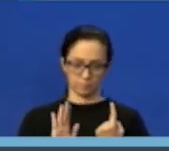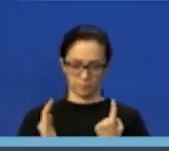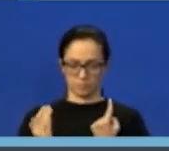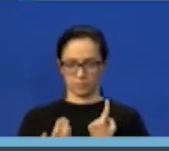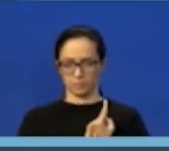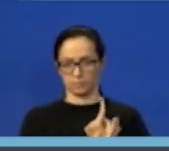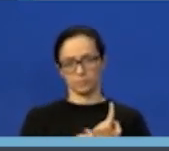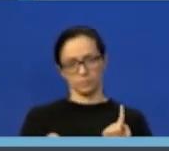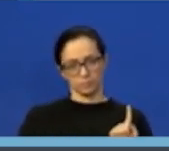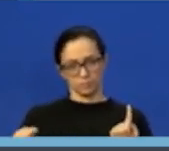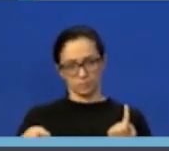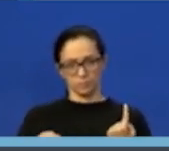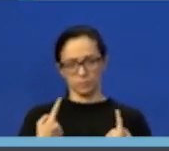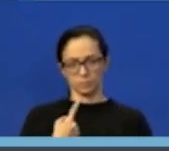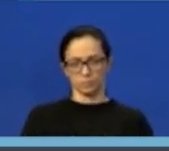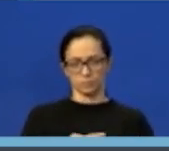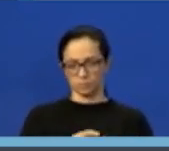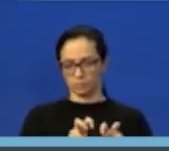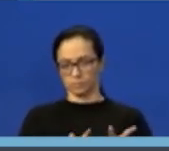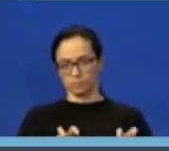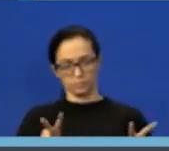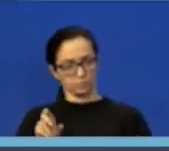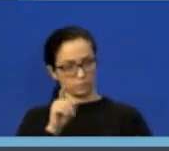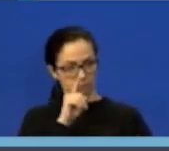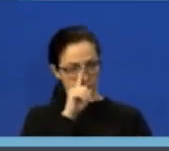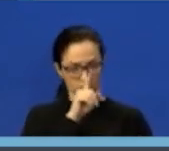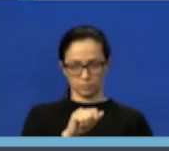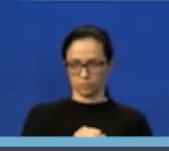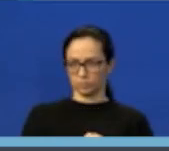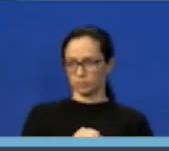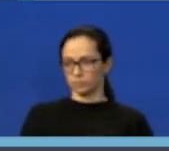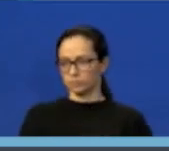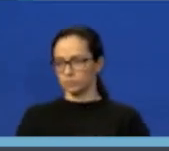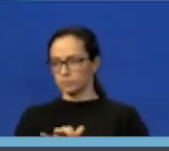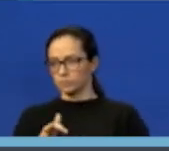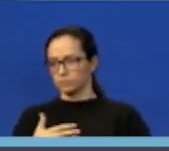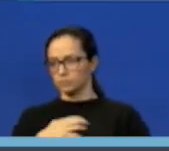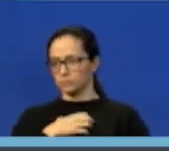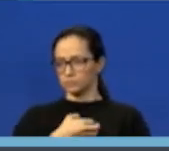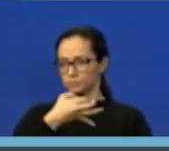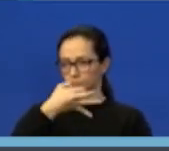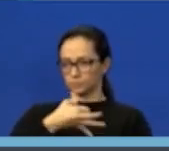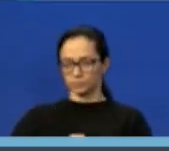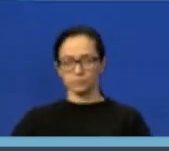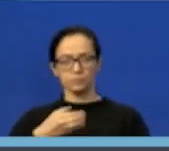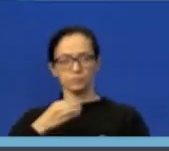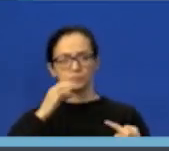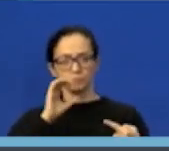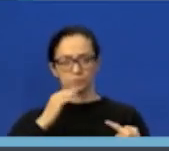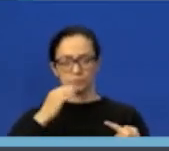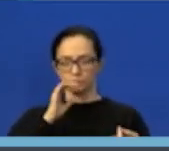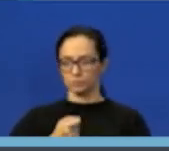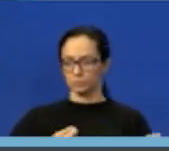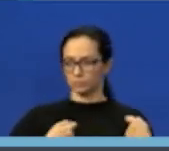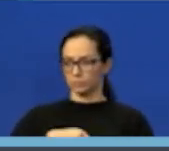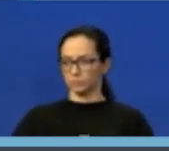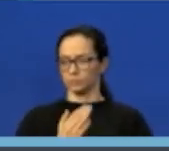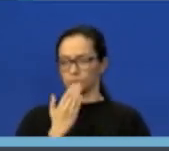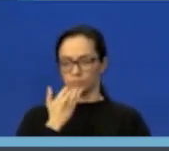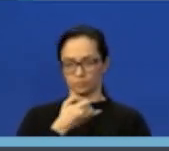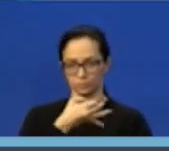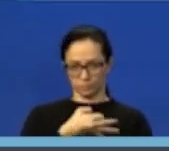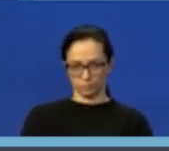paciente ele tem, né, alguma infecção, quando necessário. Promover a ingesta adequada de líquidos e nutricionais,